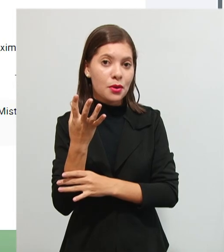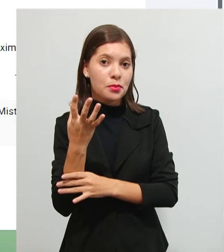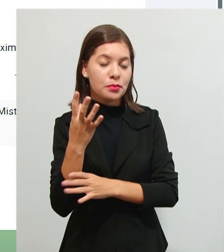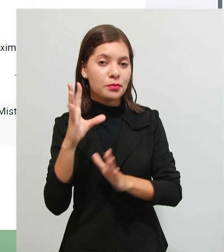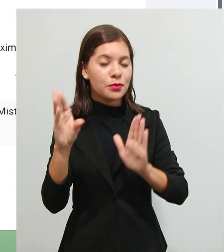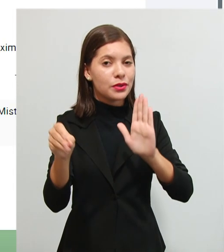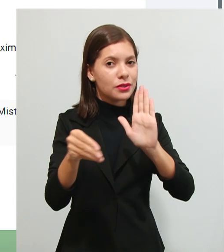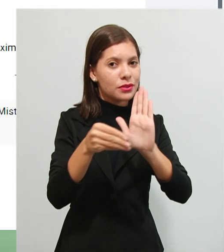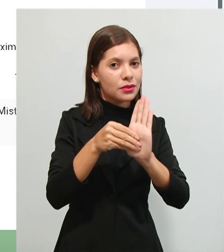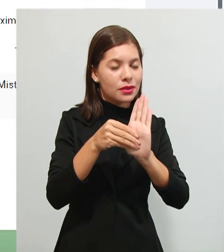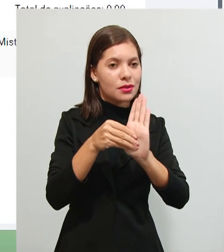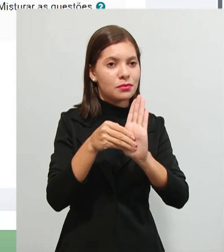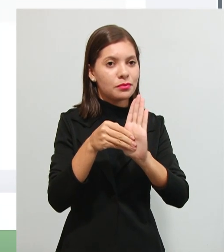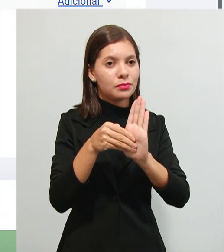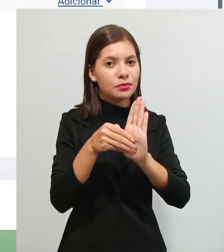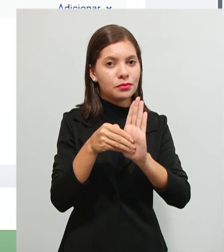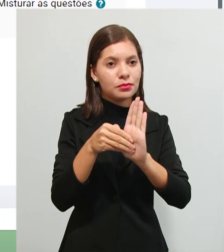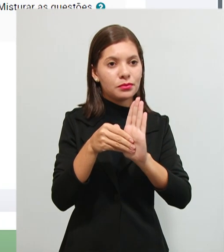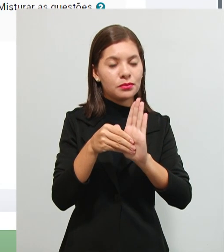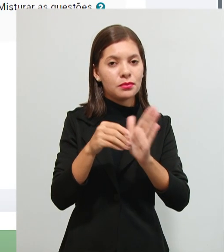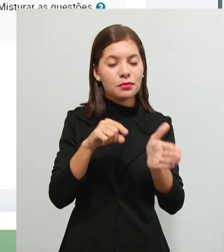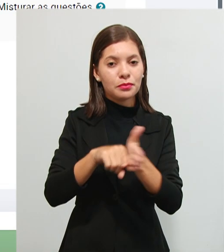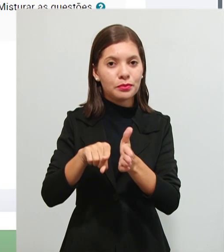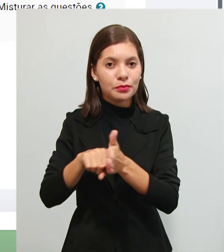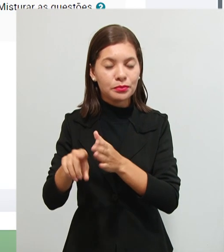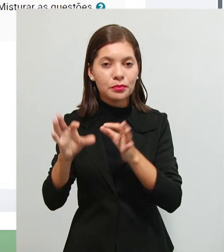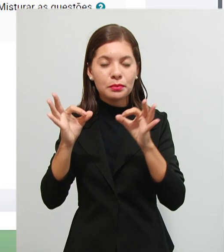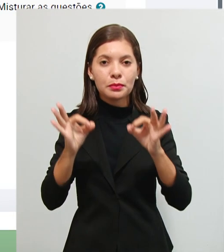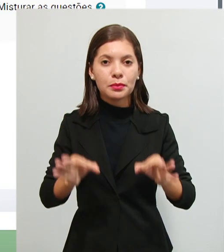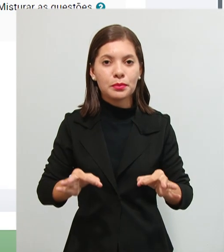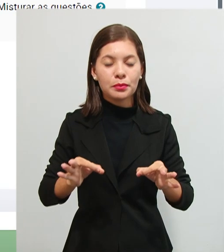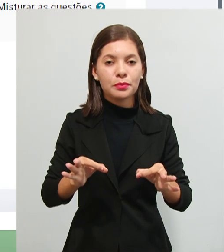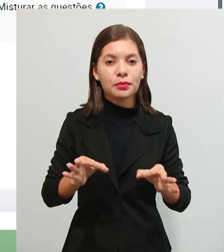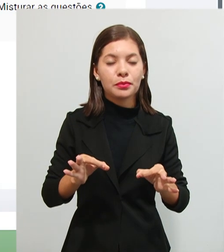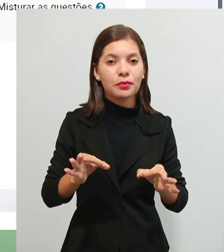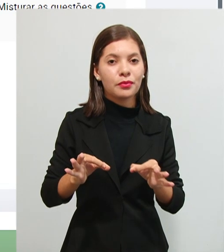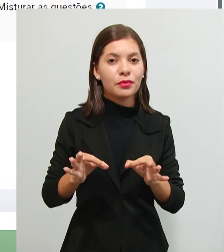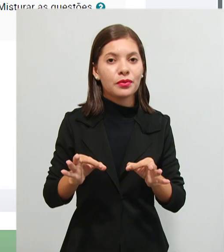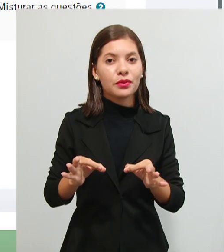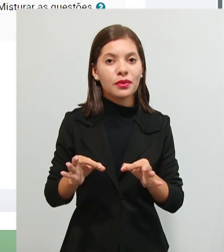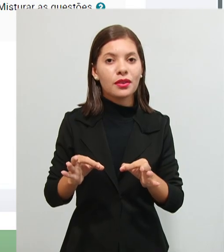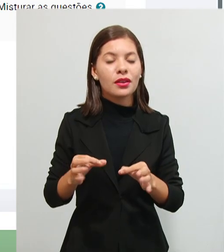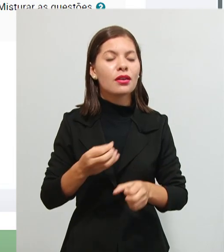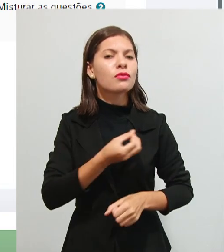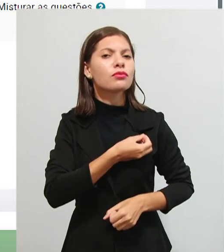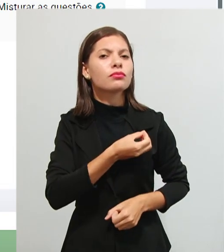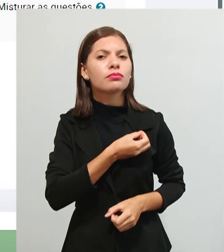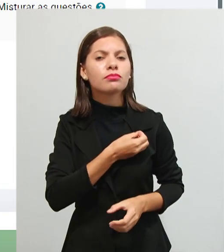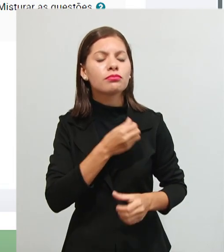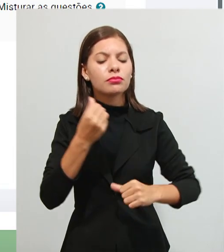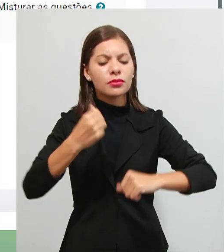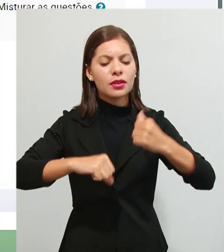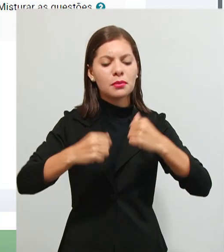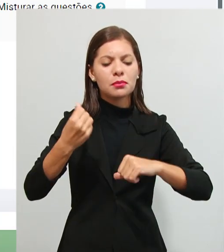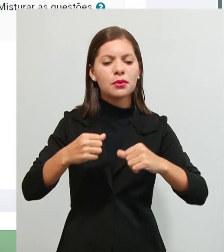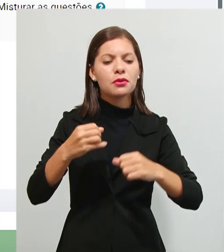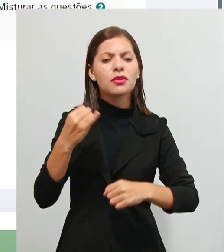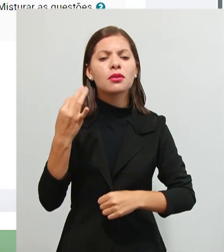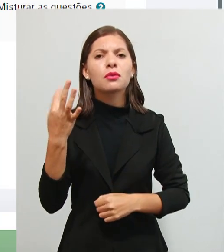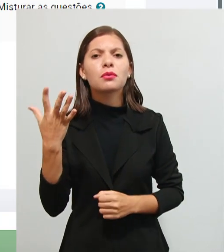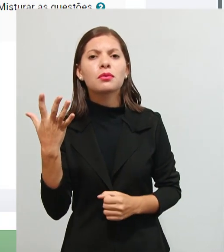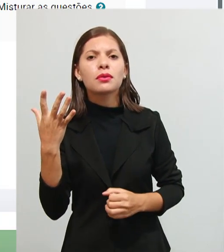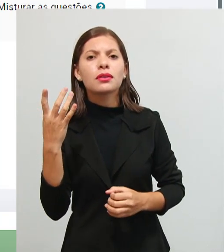adicionar uma questão. Pronto. Eu vou dizer quanto que vale a prova e vou